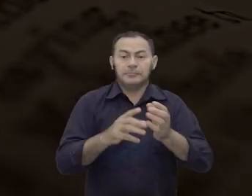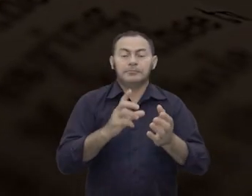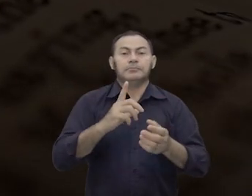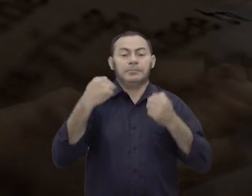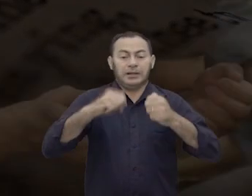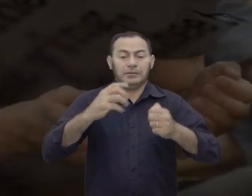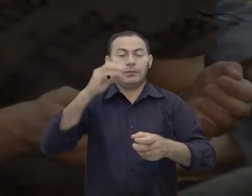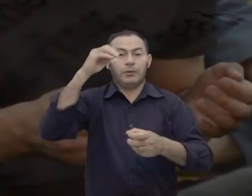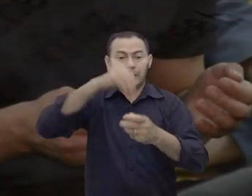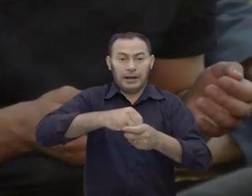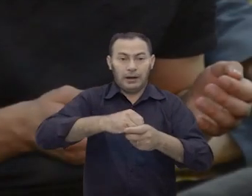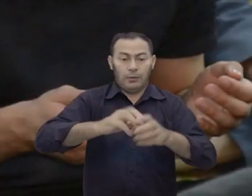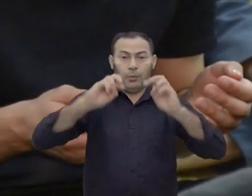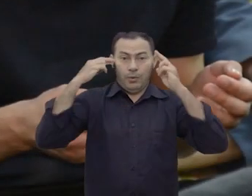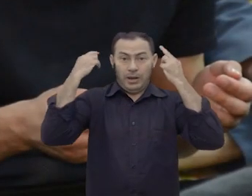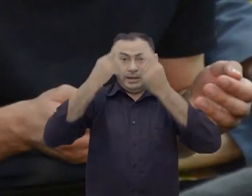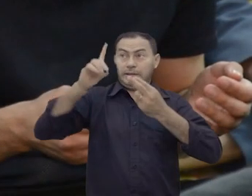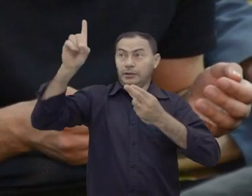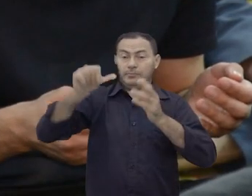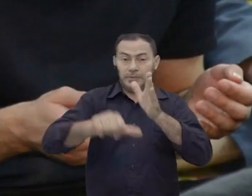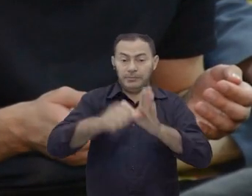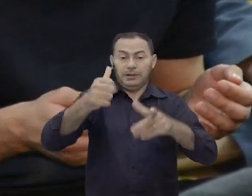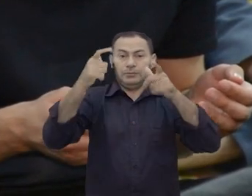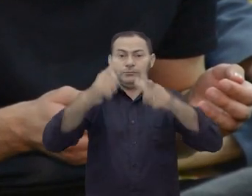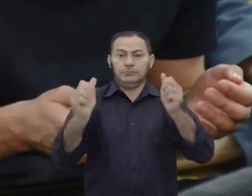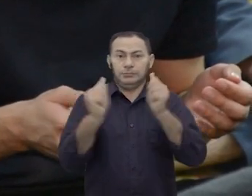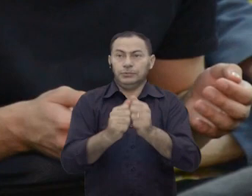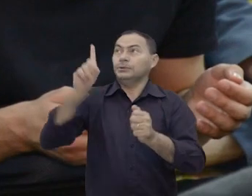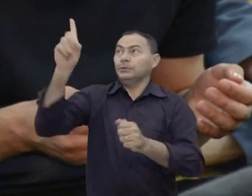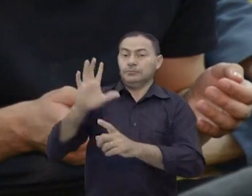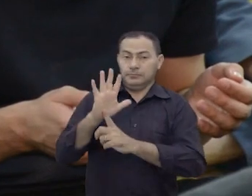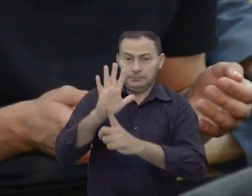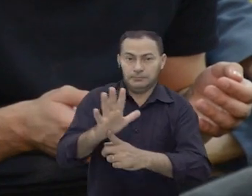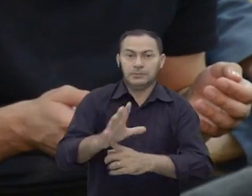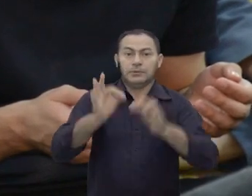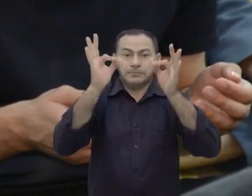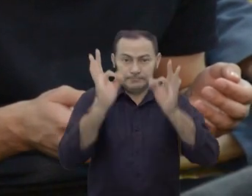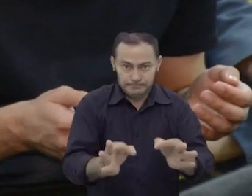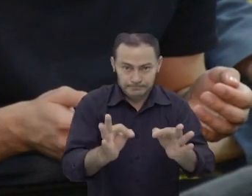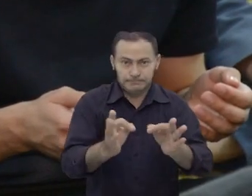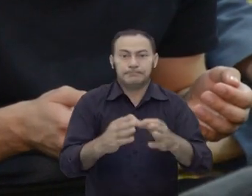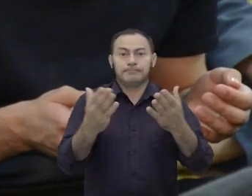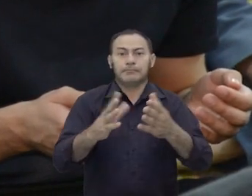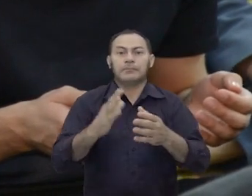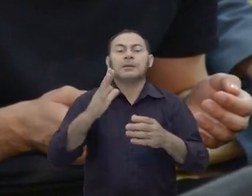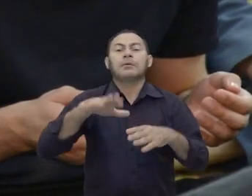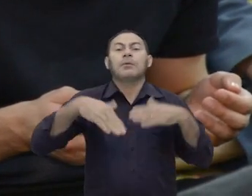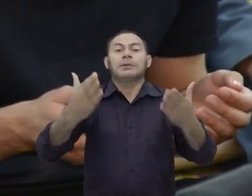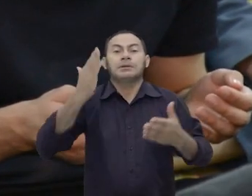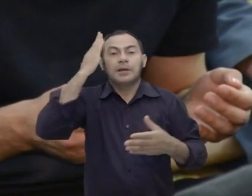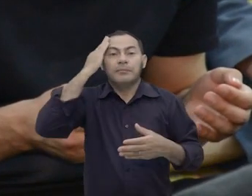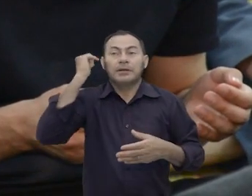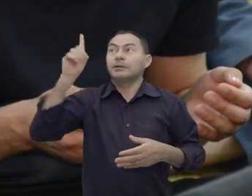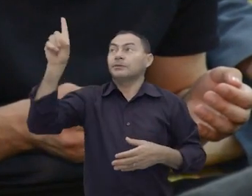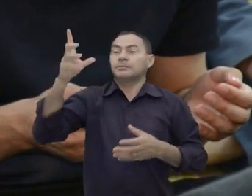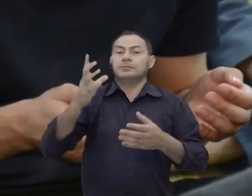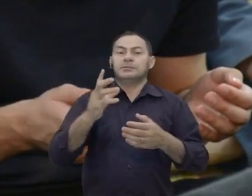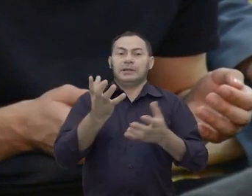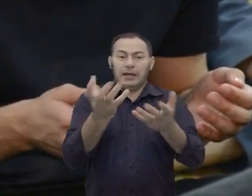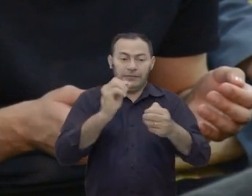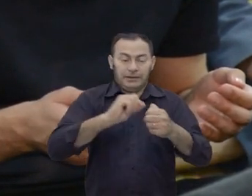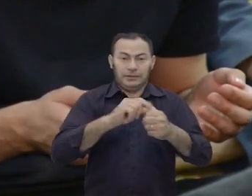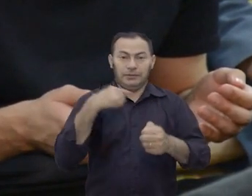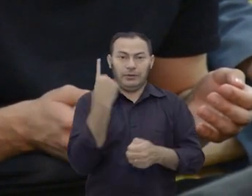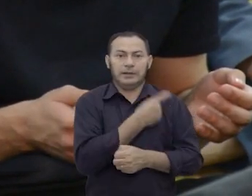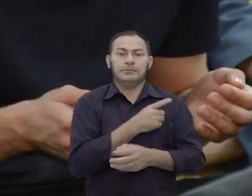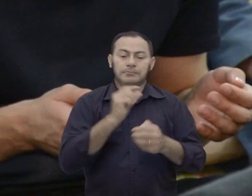Jesus quis dizer que devemos colocar o reino de Deus em primeiro lugar, junto com aquilo que Deus nos mostrou que é certo. Então, quando sabemos o que Deus quer